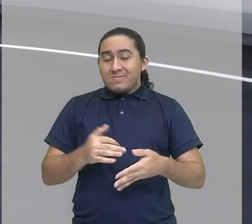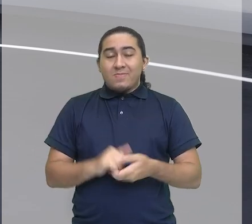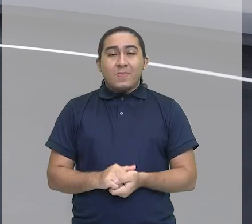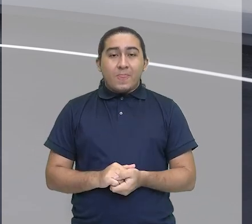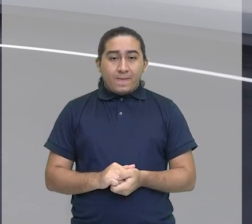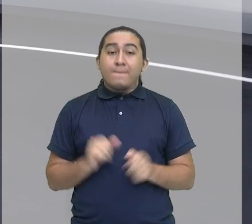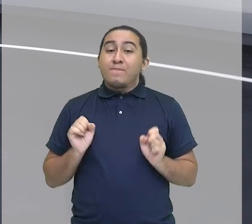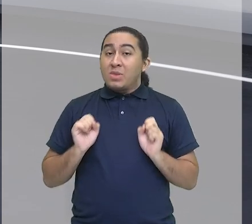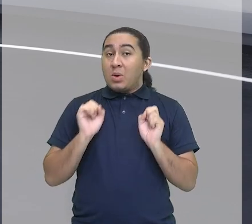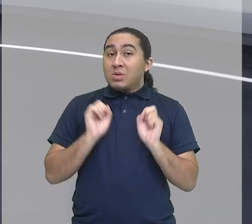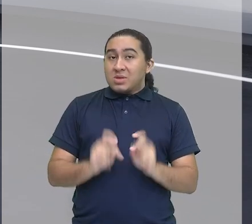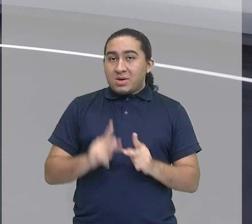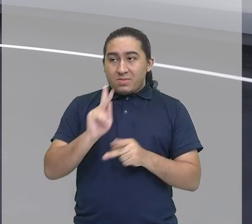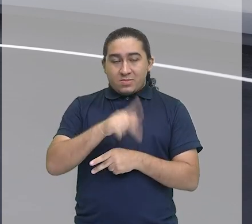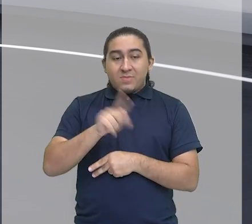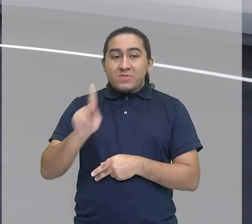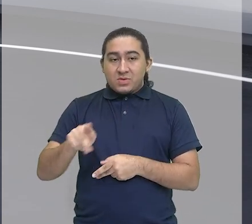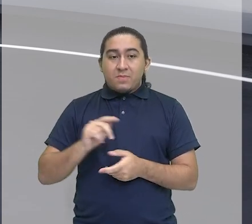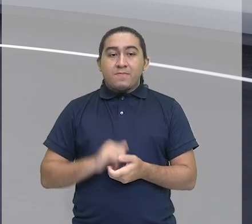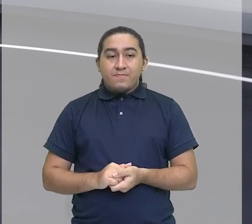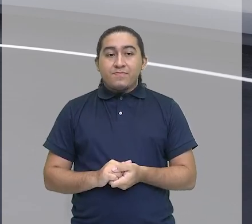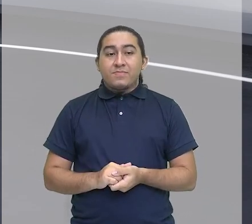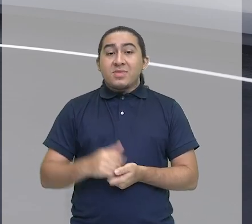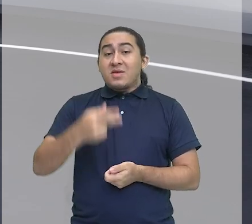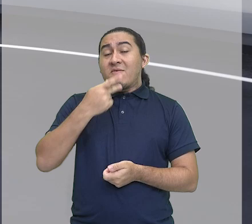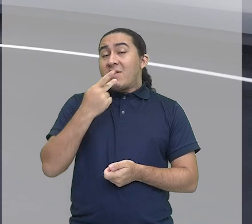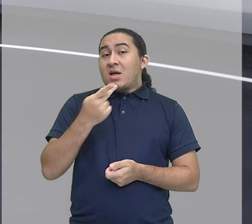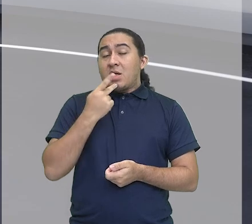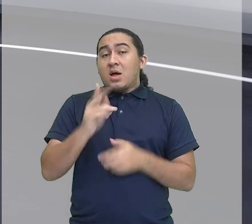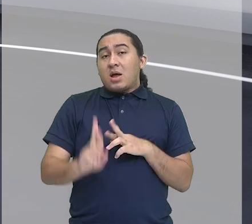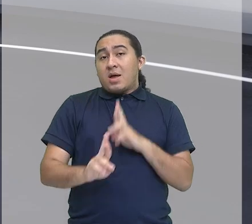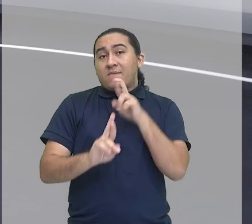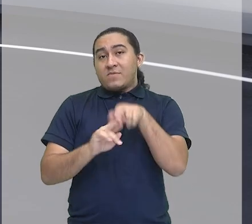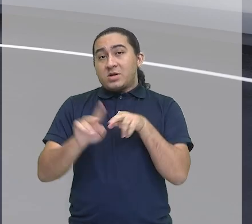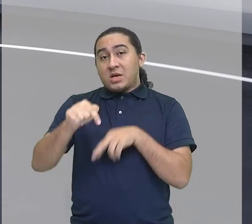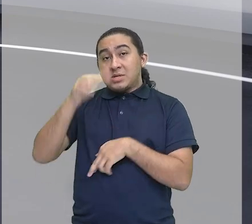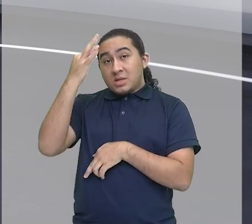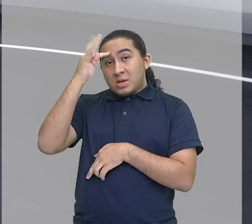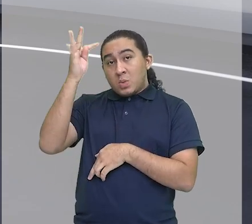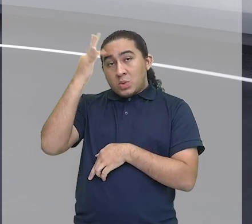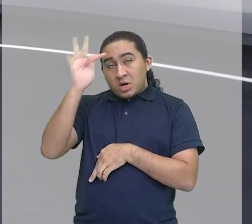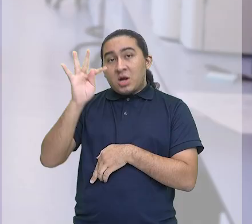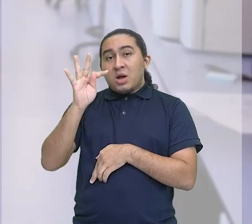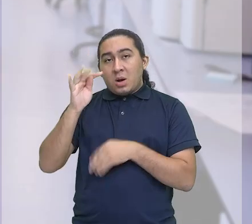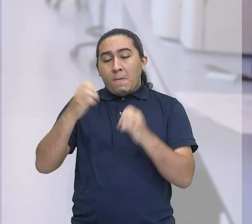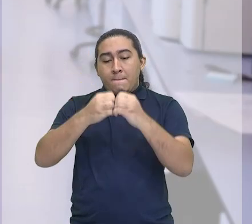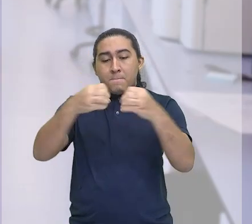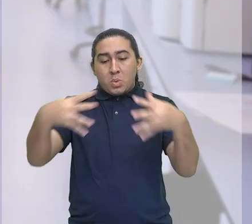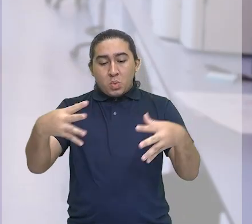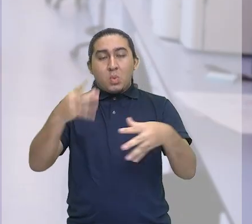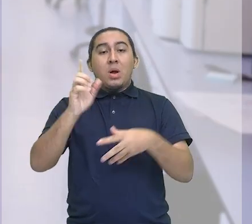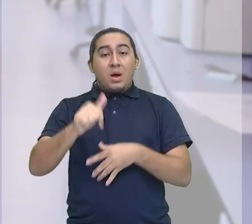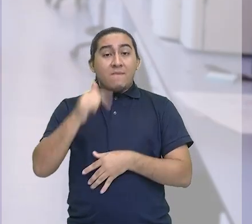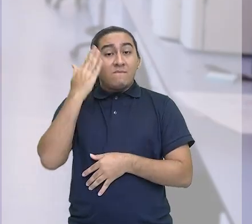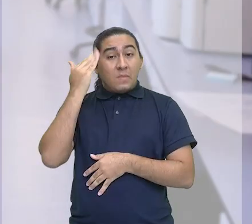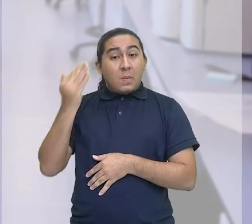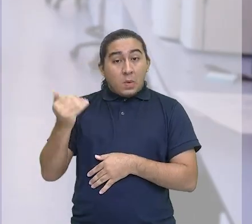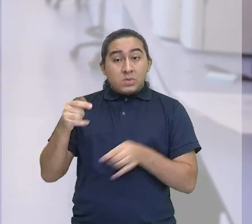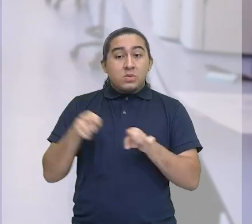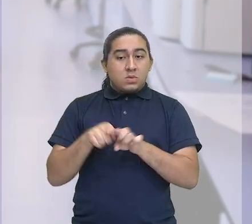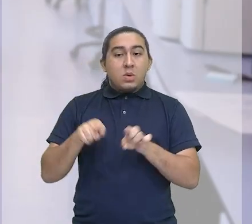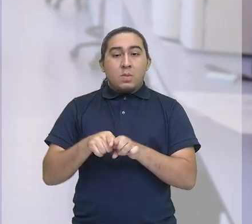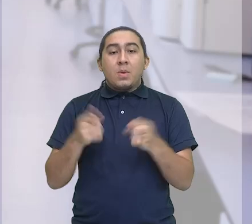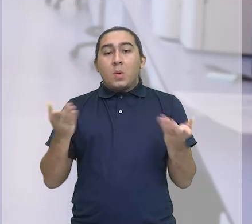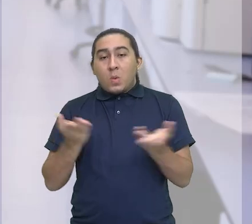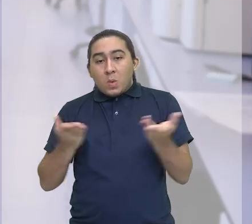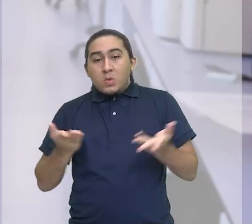Muito bem, professor Dayson. Falar sobre a teoria do Big Bang, que é muito conhecida e também aceita